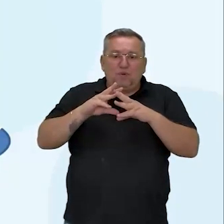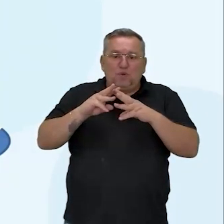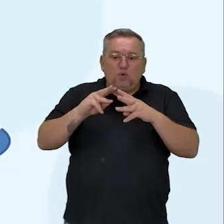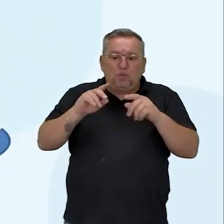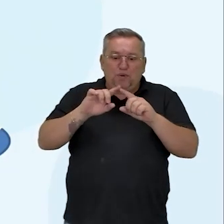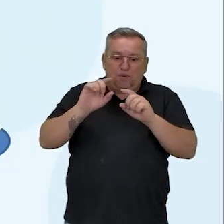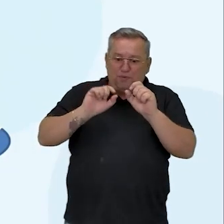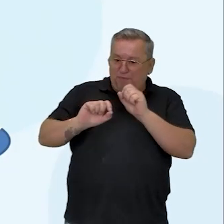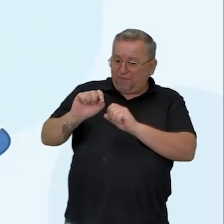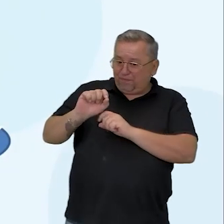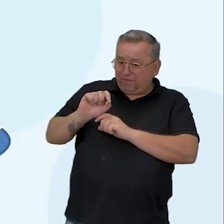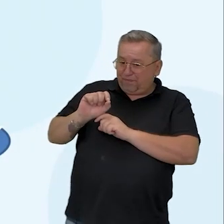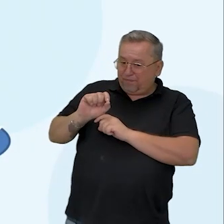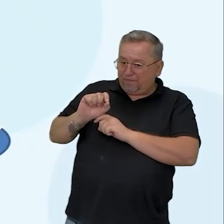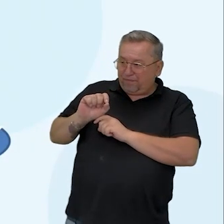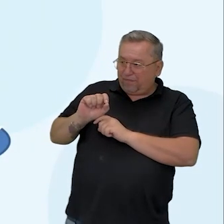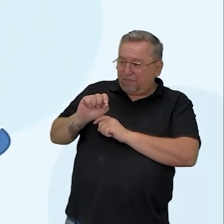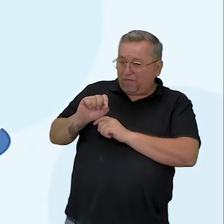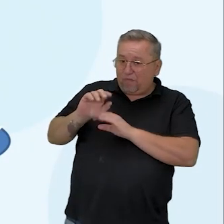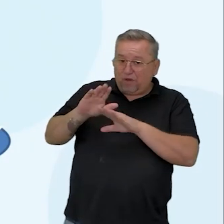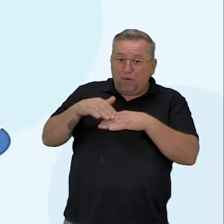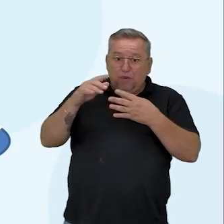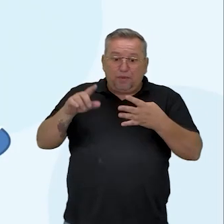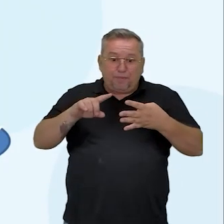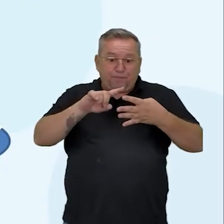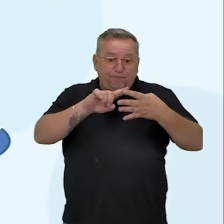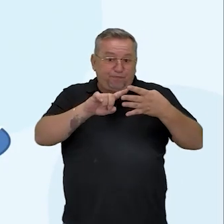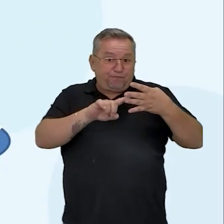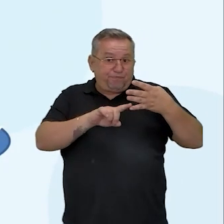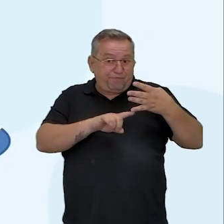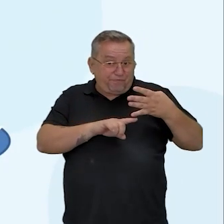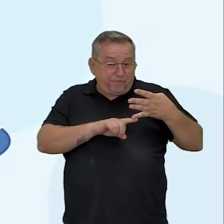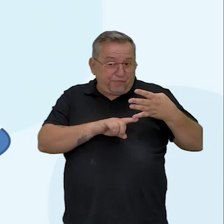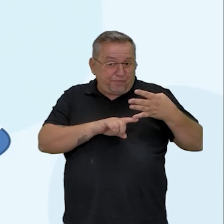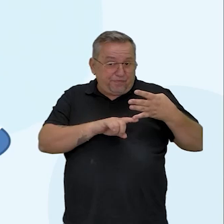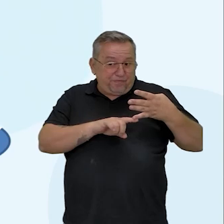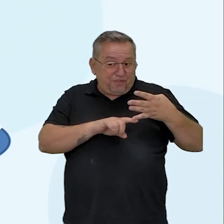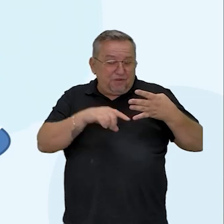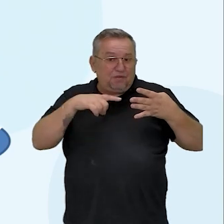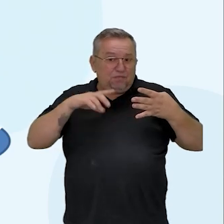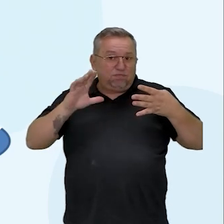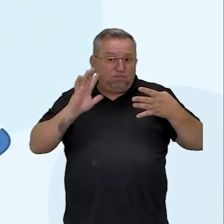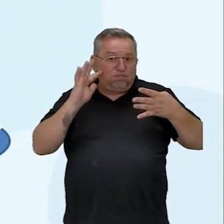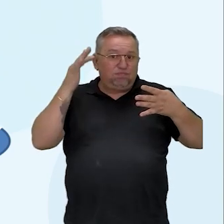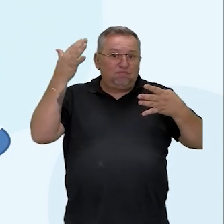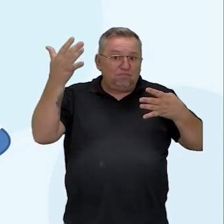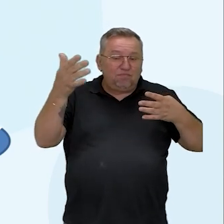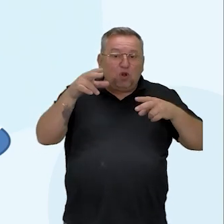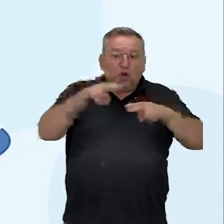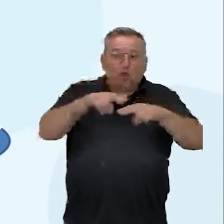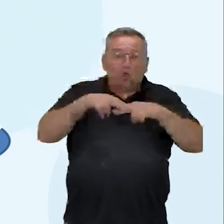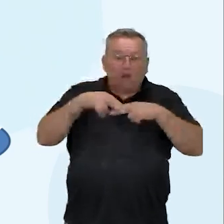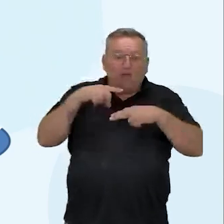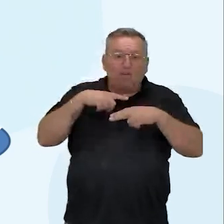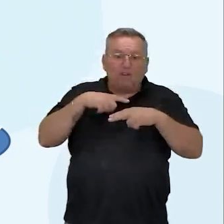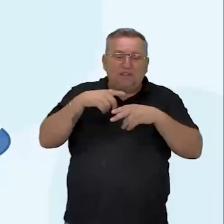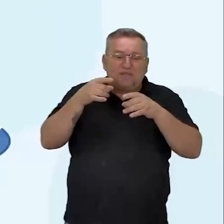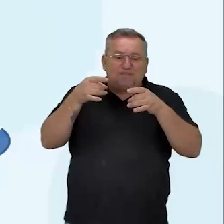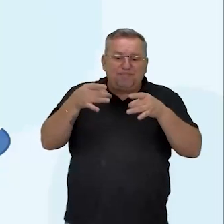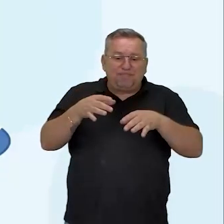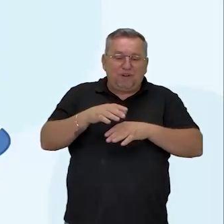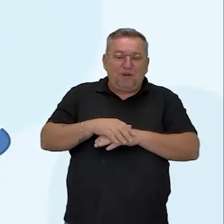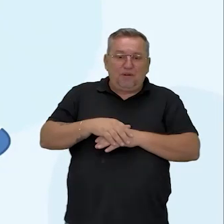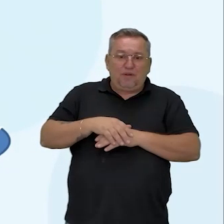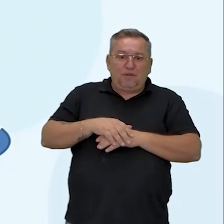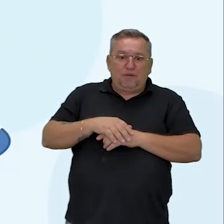Guerreiro, quais 4 características que rolaram por causa desse afrouxamento? Olha lá, a Mafê falou